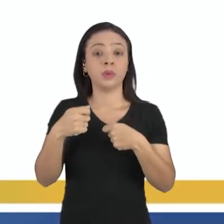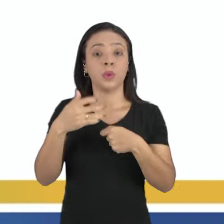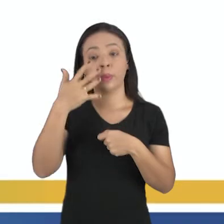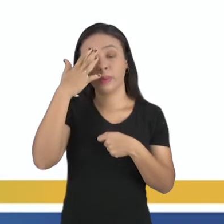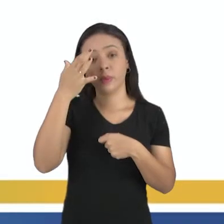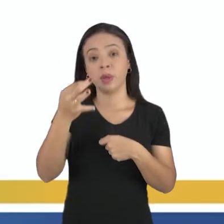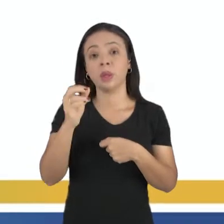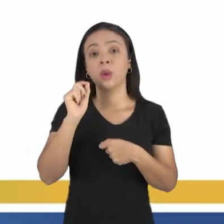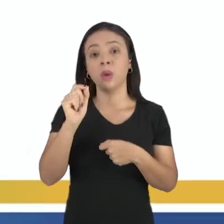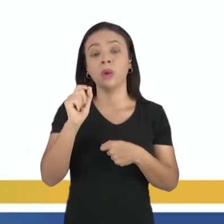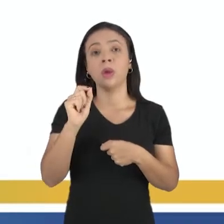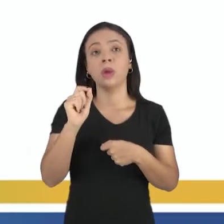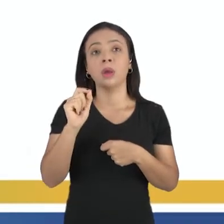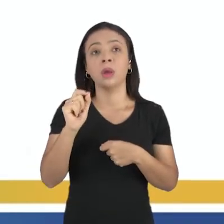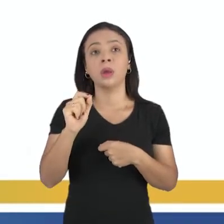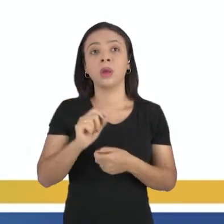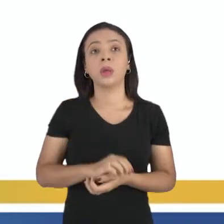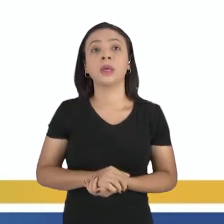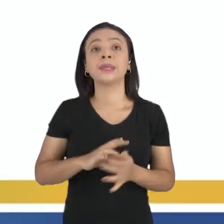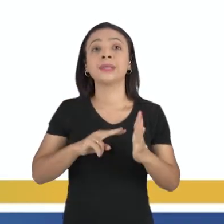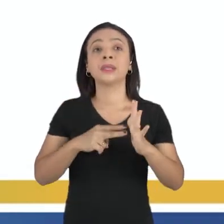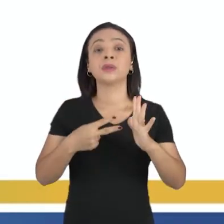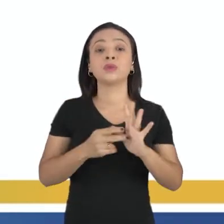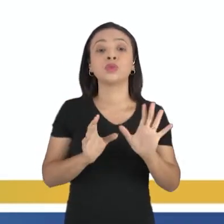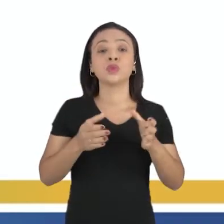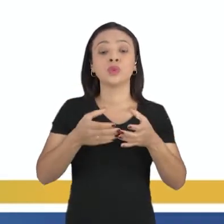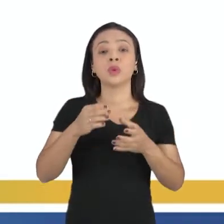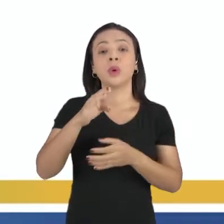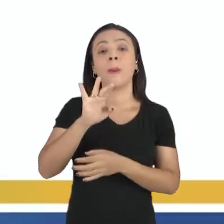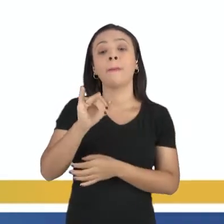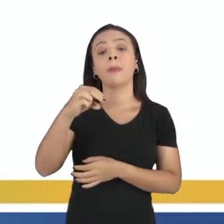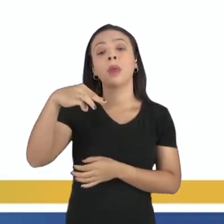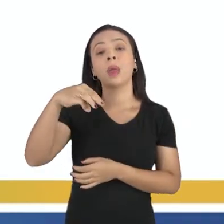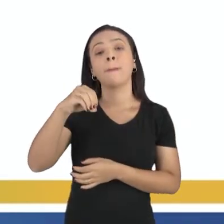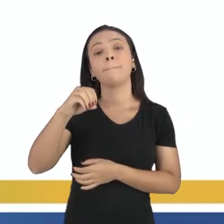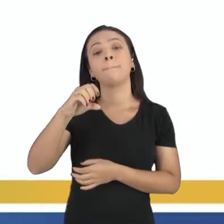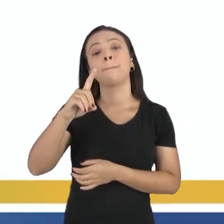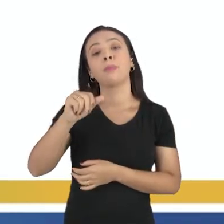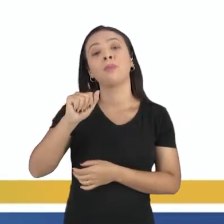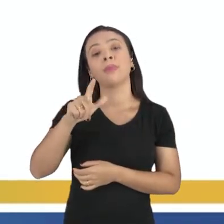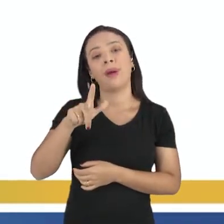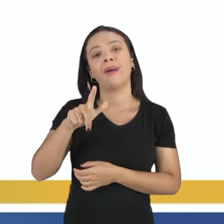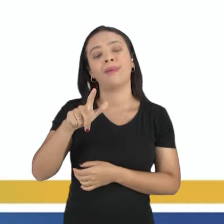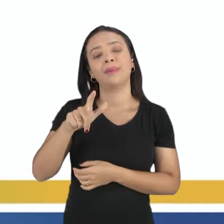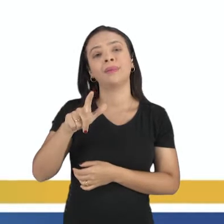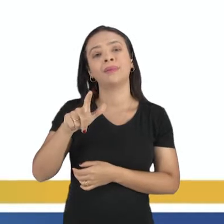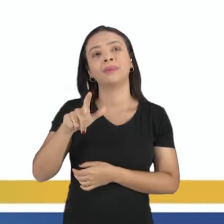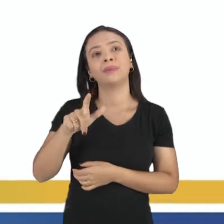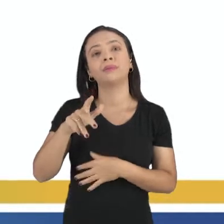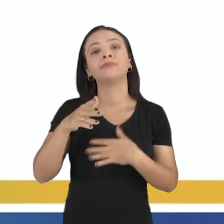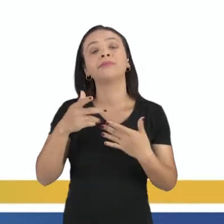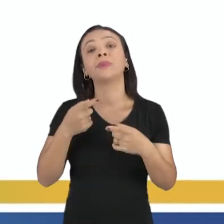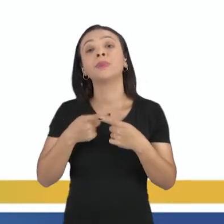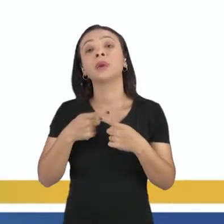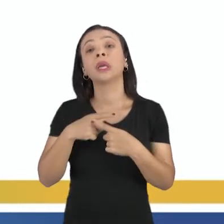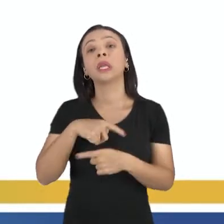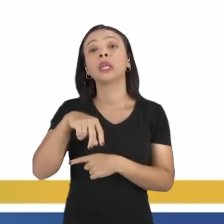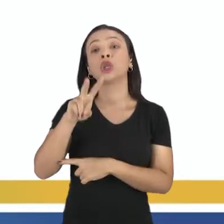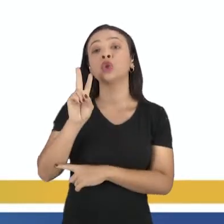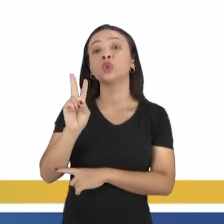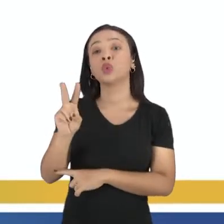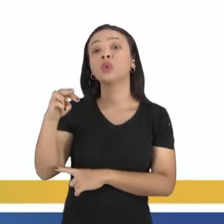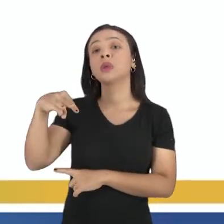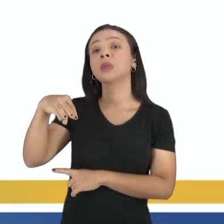afirmar e com certeza que trata-se de um conjunto, né, que chamamos de bimodal, ou seja, possui